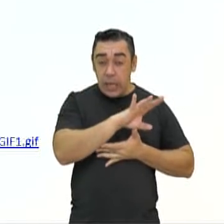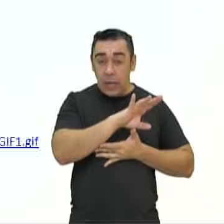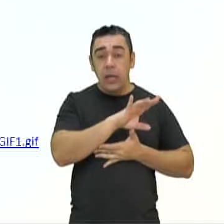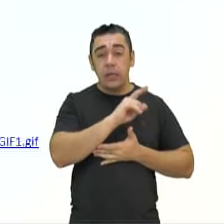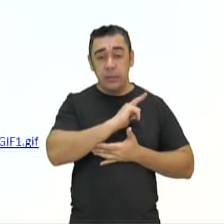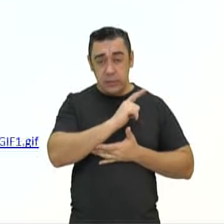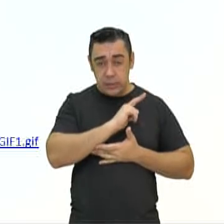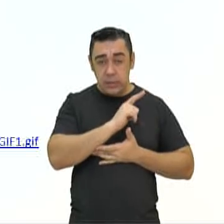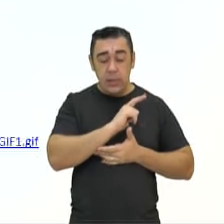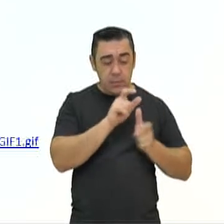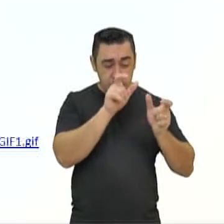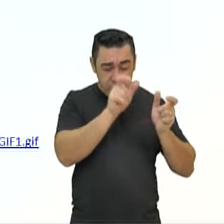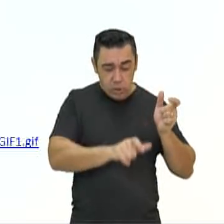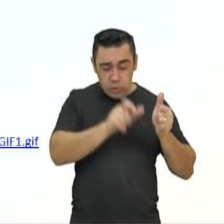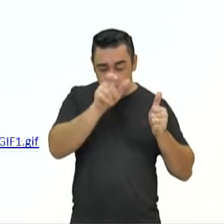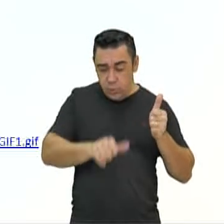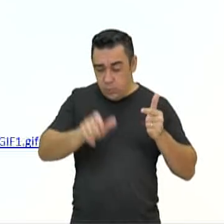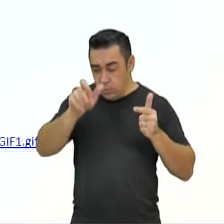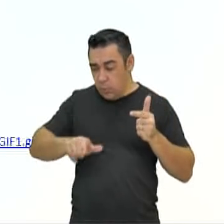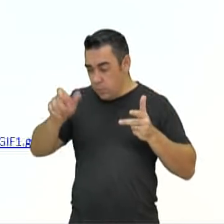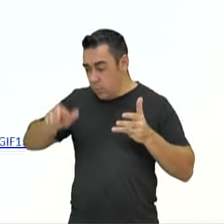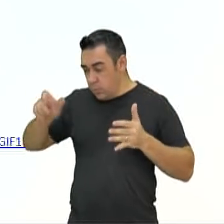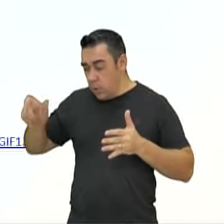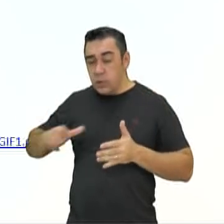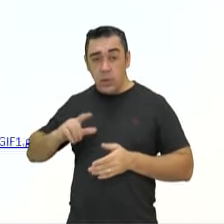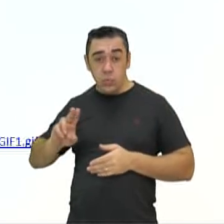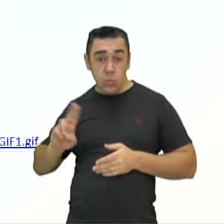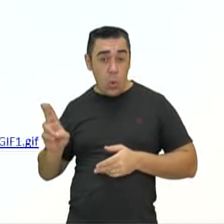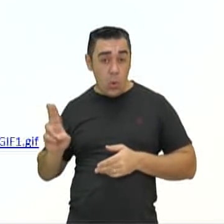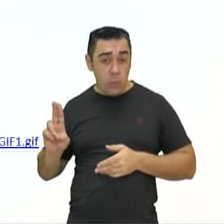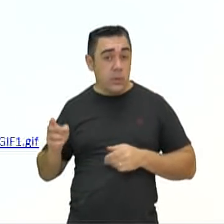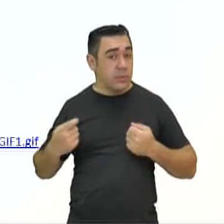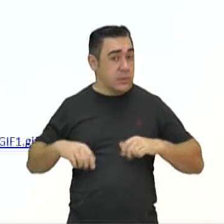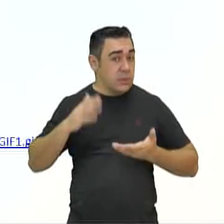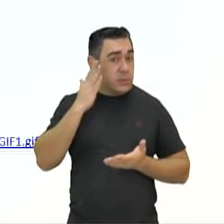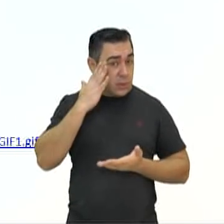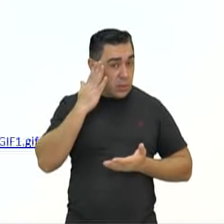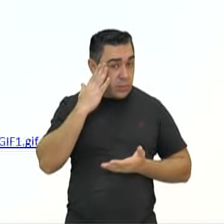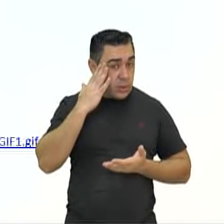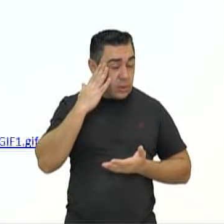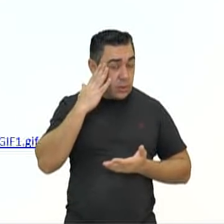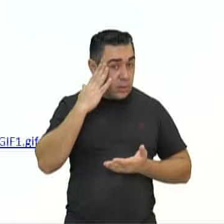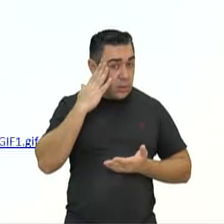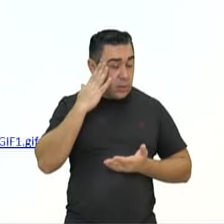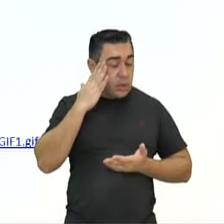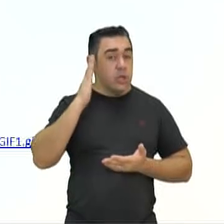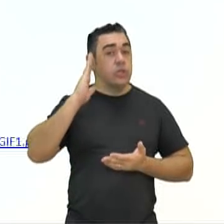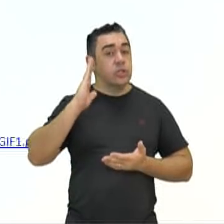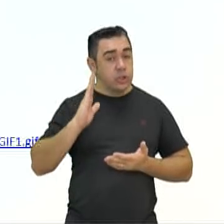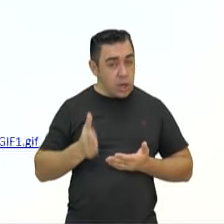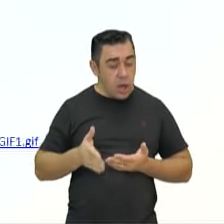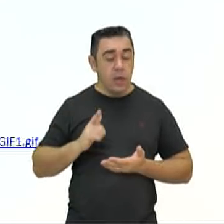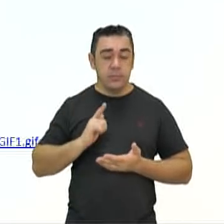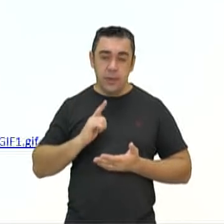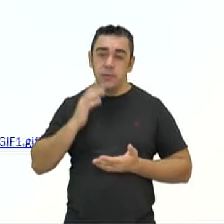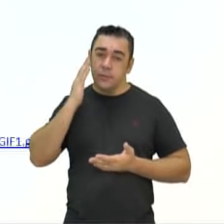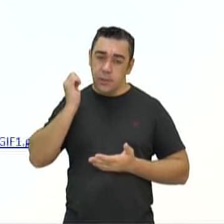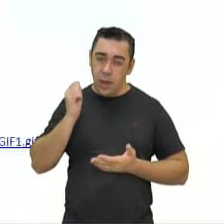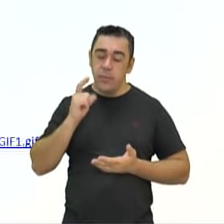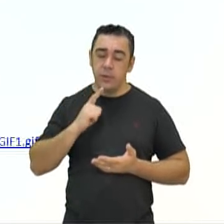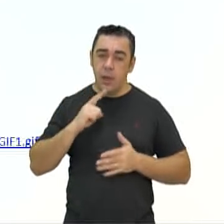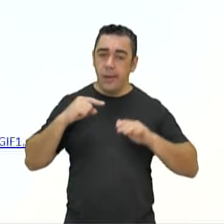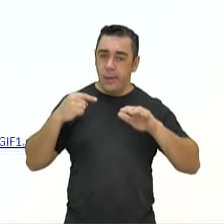casinha vai ter seu nome, então você precisa saber isso. Claro, isso já é um pouquinho mais avançado, eu vou usar